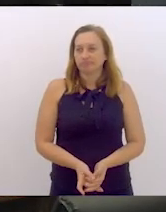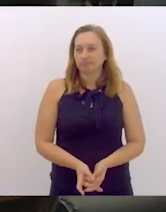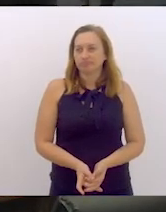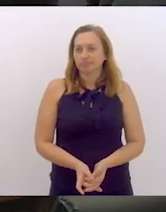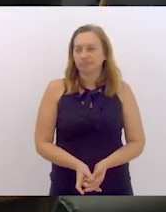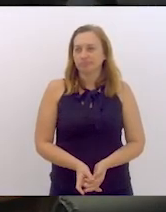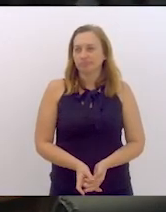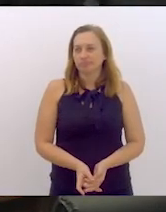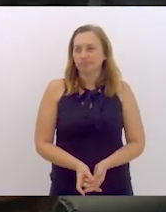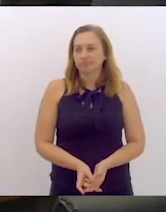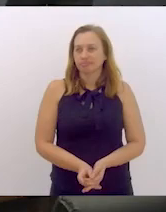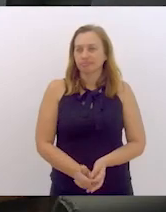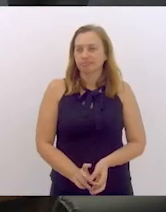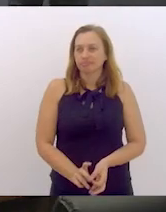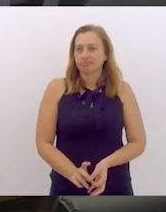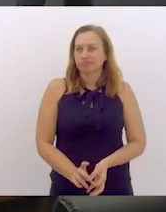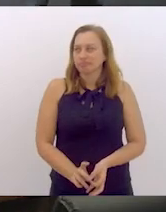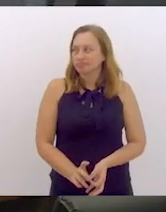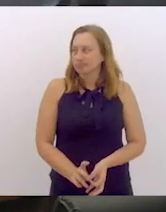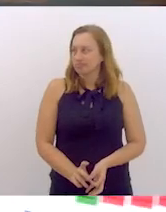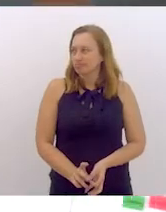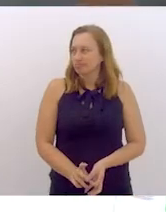E aí